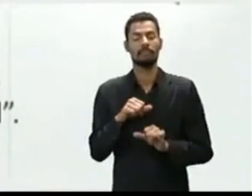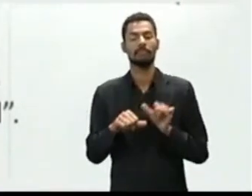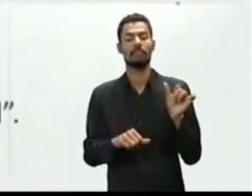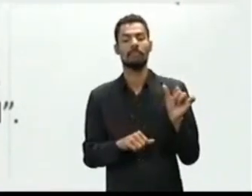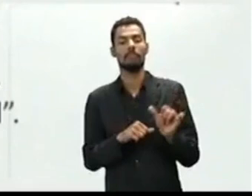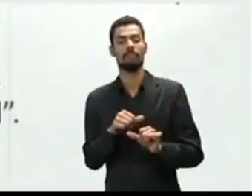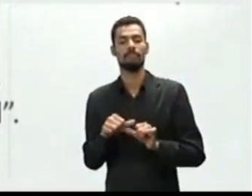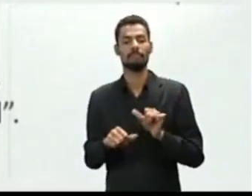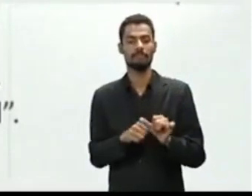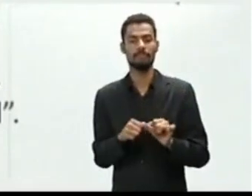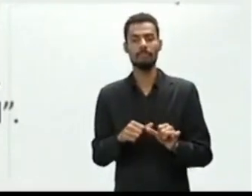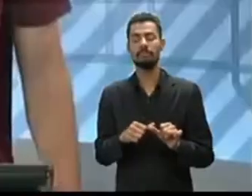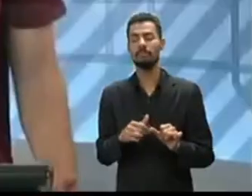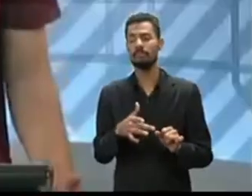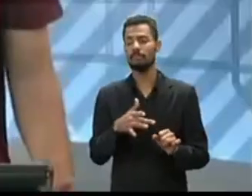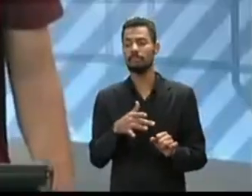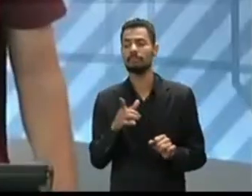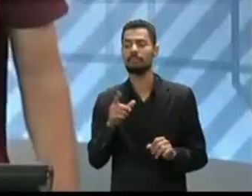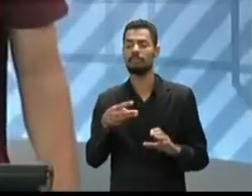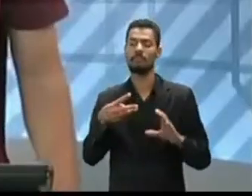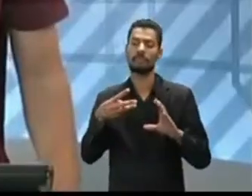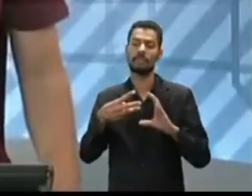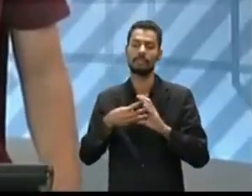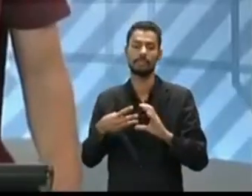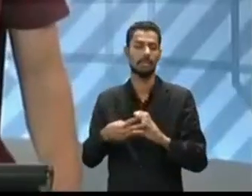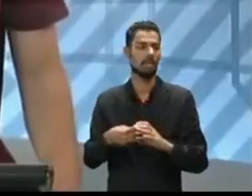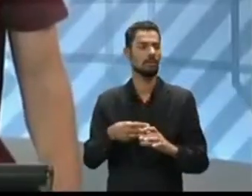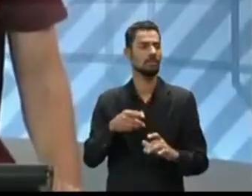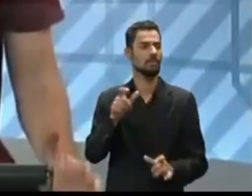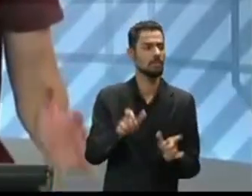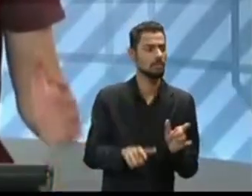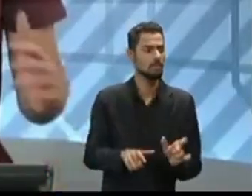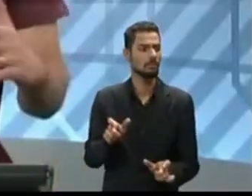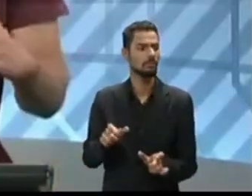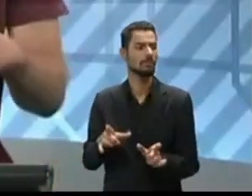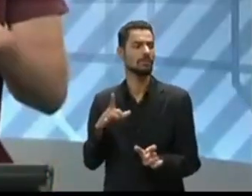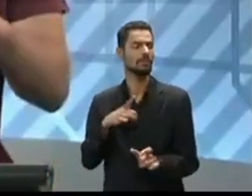alterar embriões humanos, alterar células humanas, ou alterar até